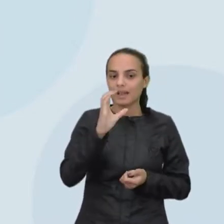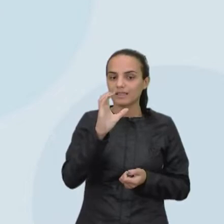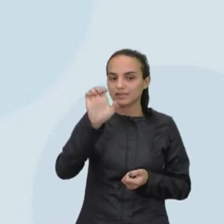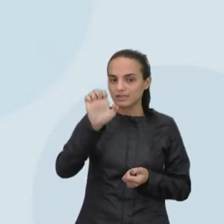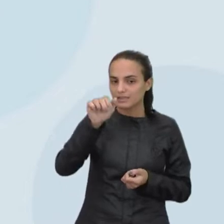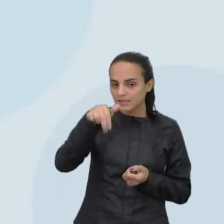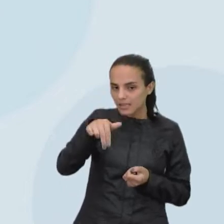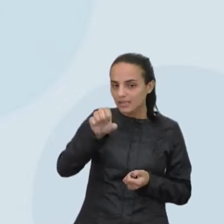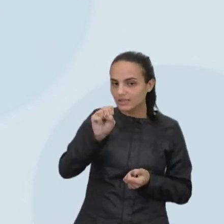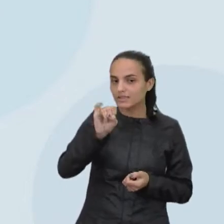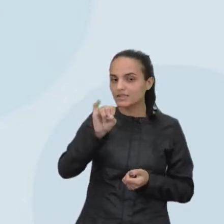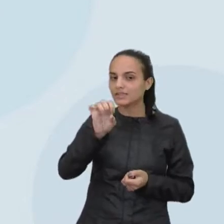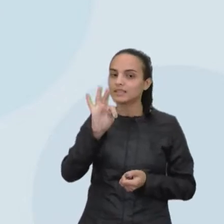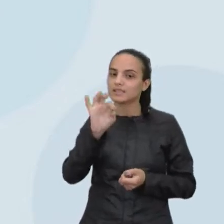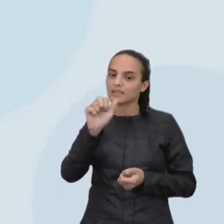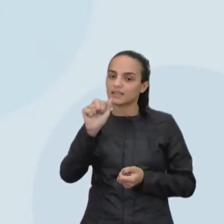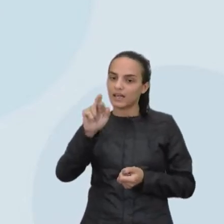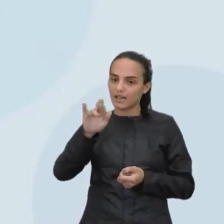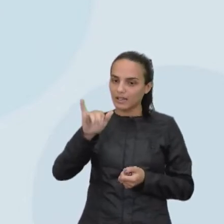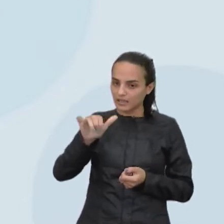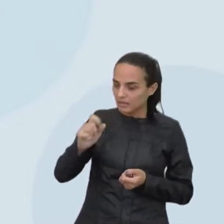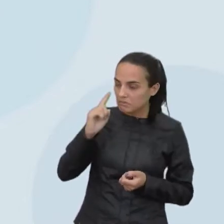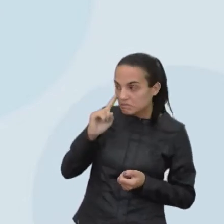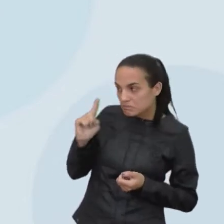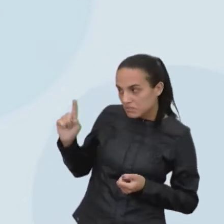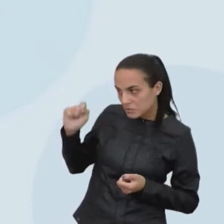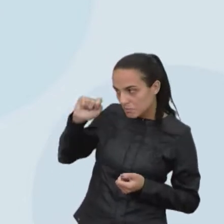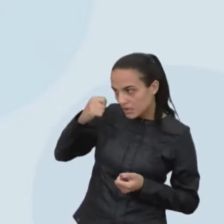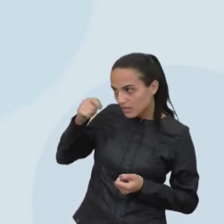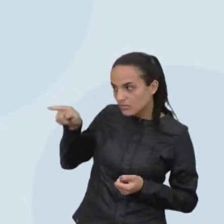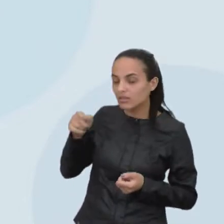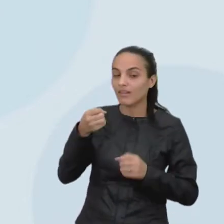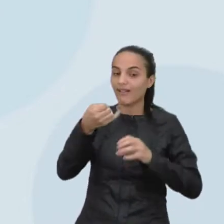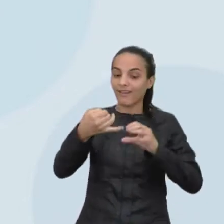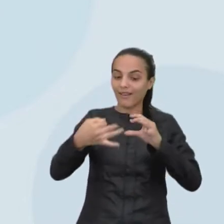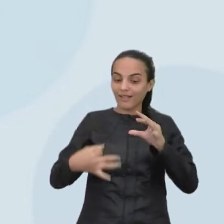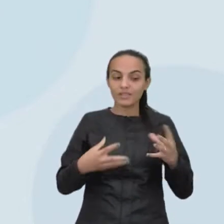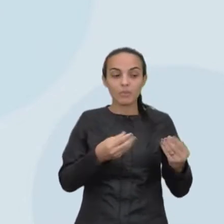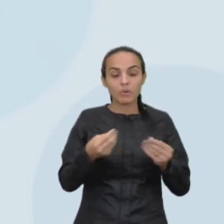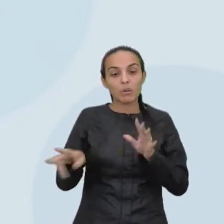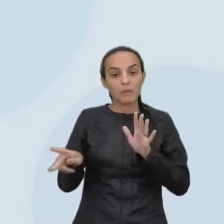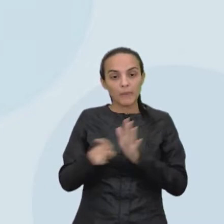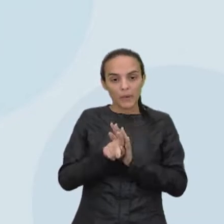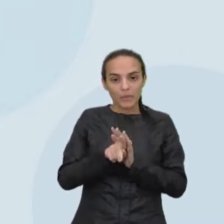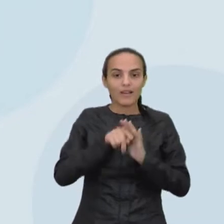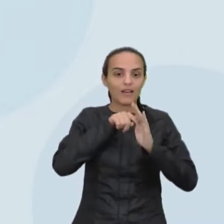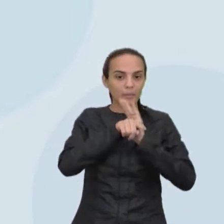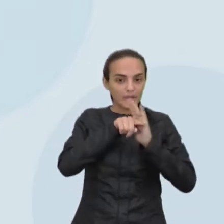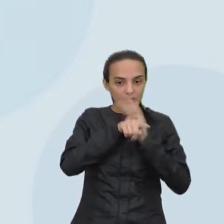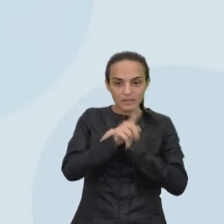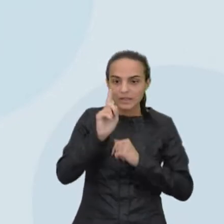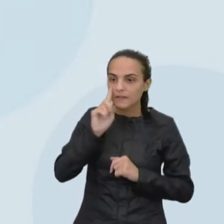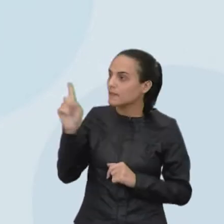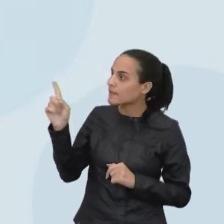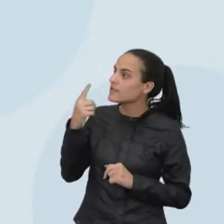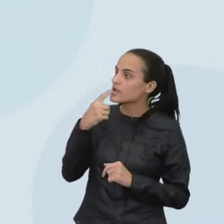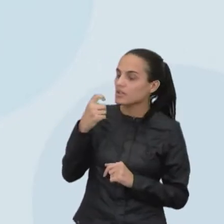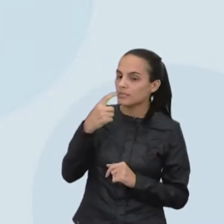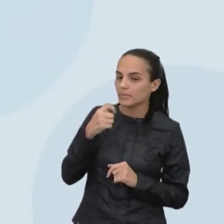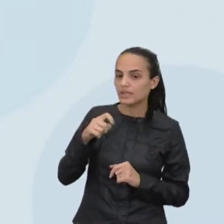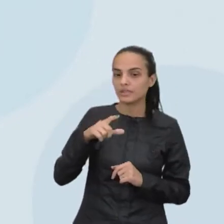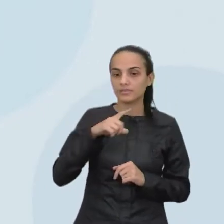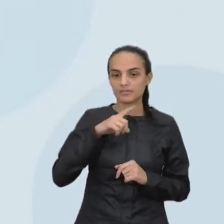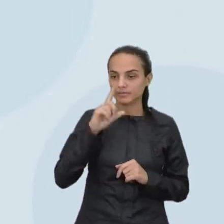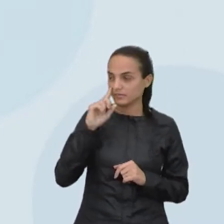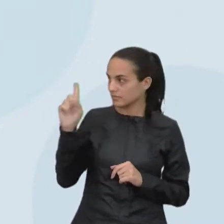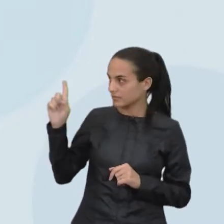por si só, e a gente vai comentar sobre ela, tem características muito próprias. E aí a pesquisa amostral, né? Ela vai